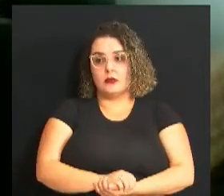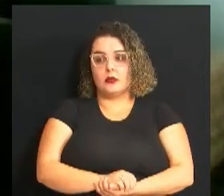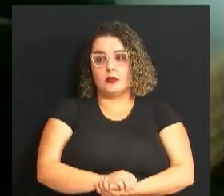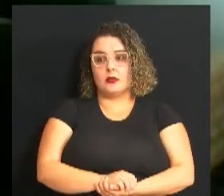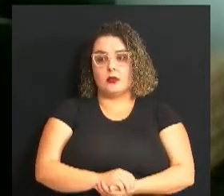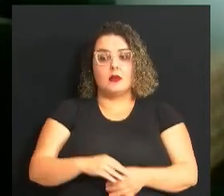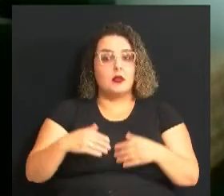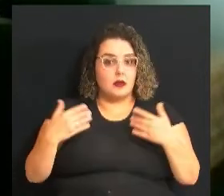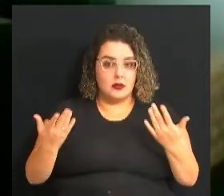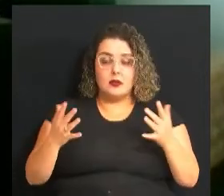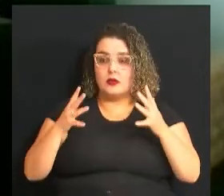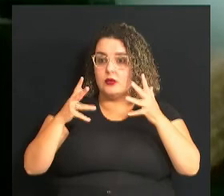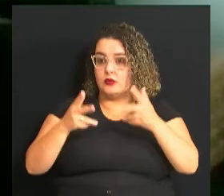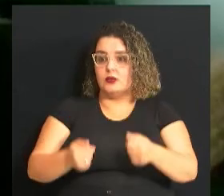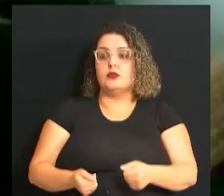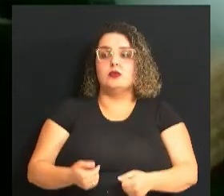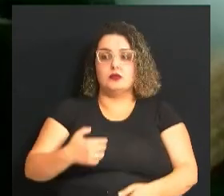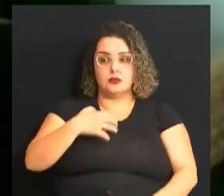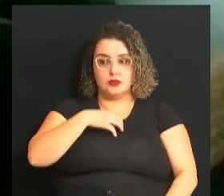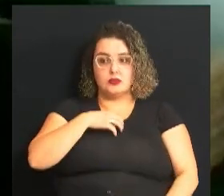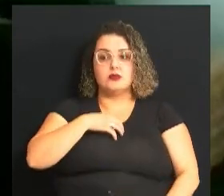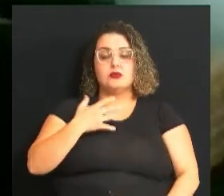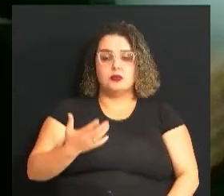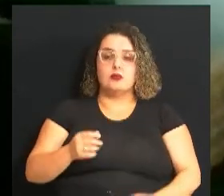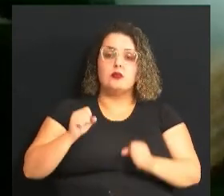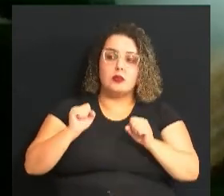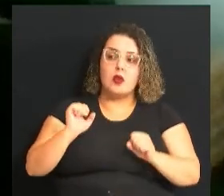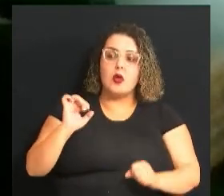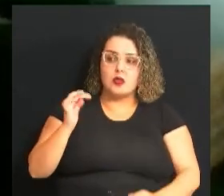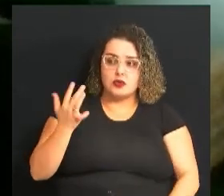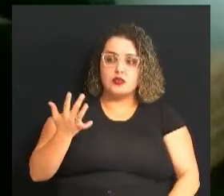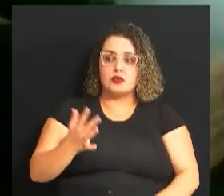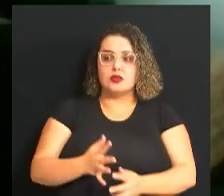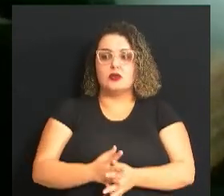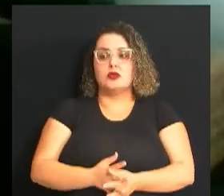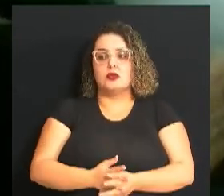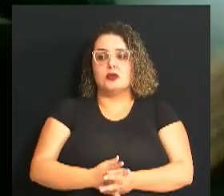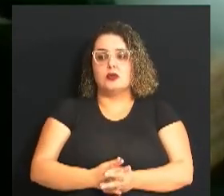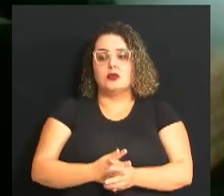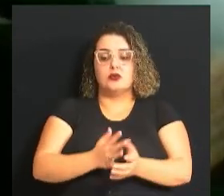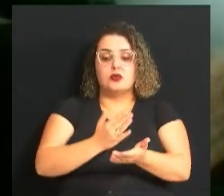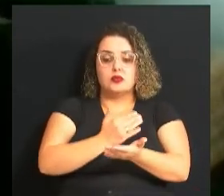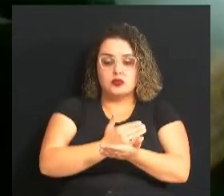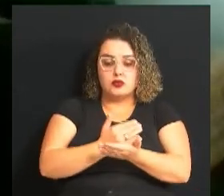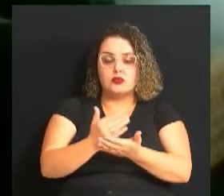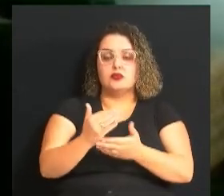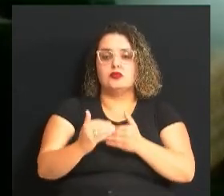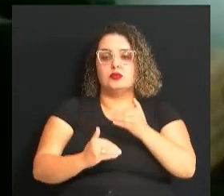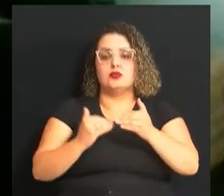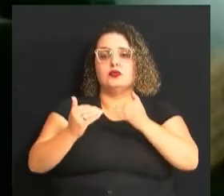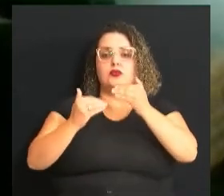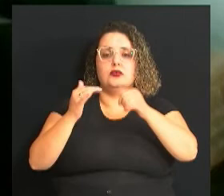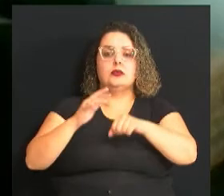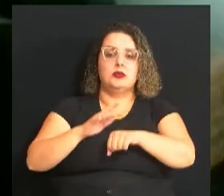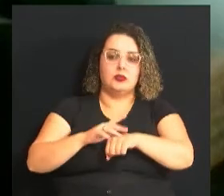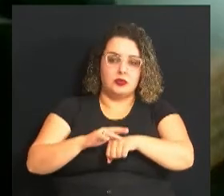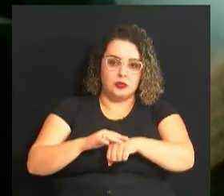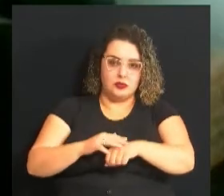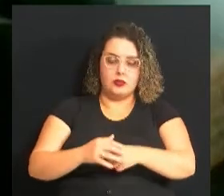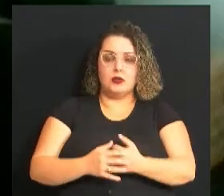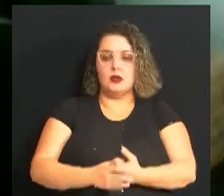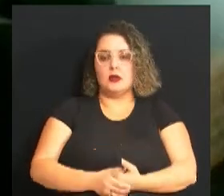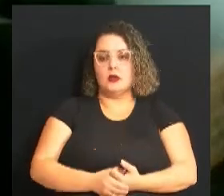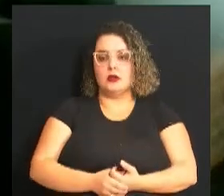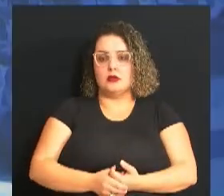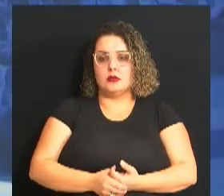Então, todas essas situações eventualmente podem acontecer na fase inicial e na evolução da doença.